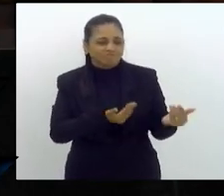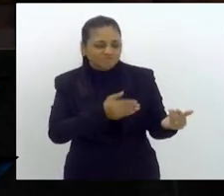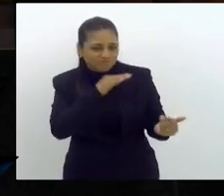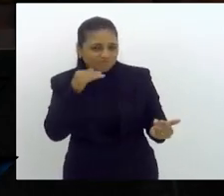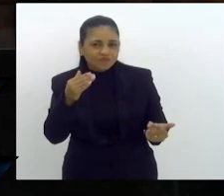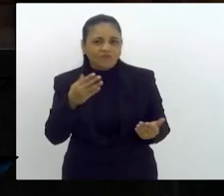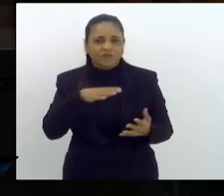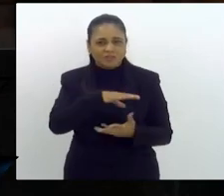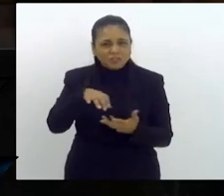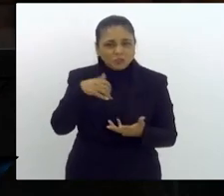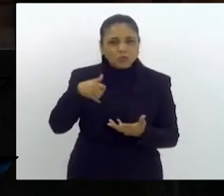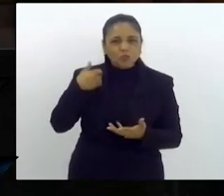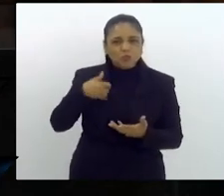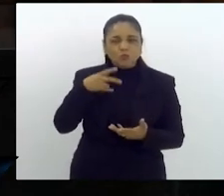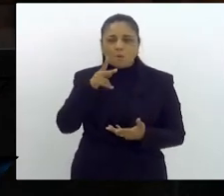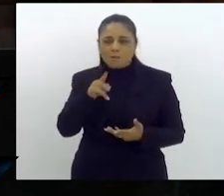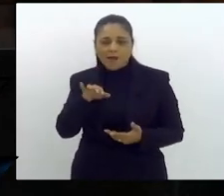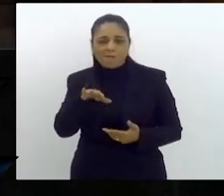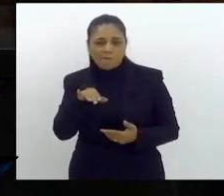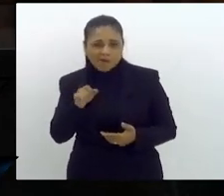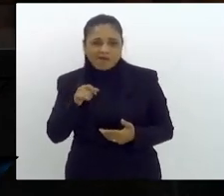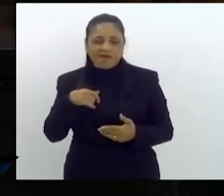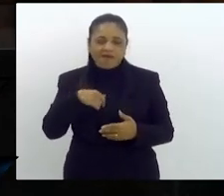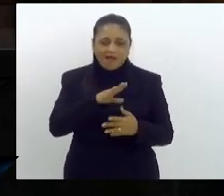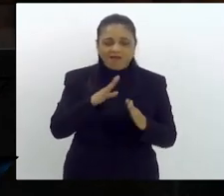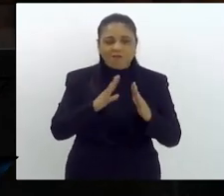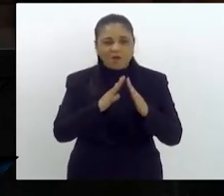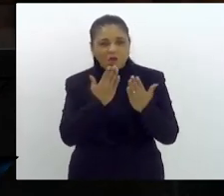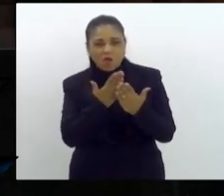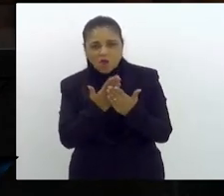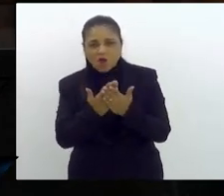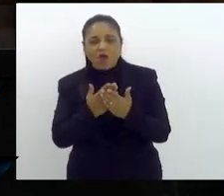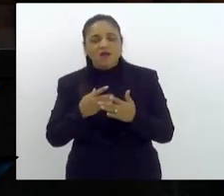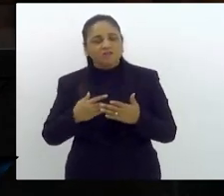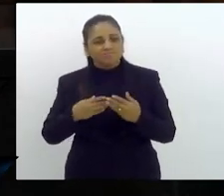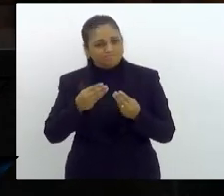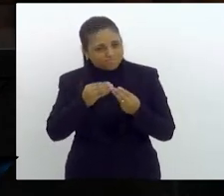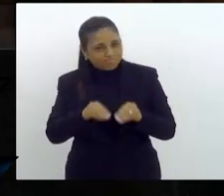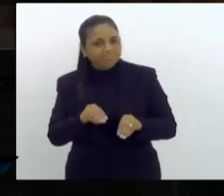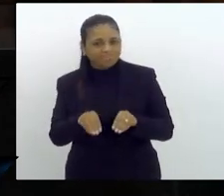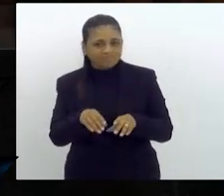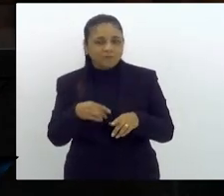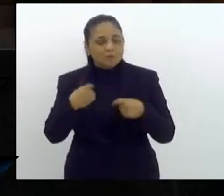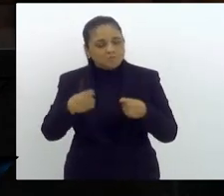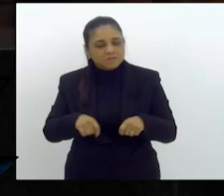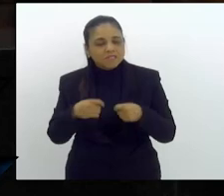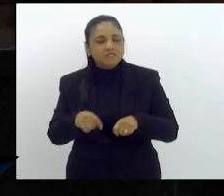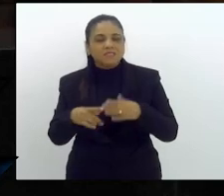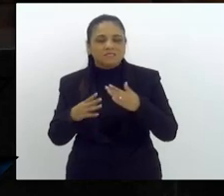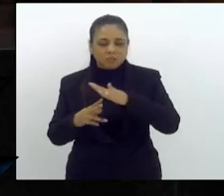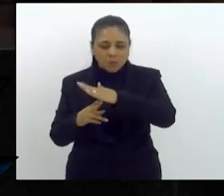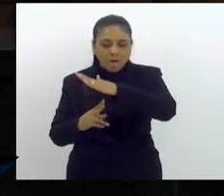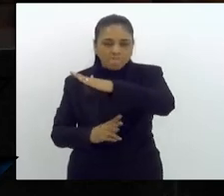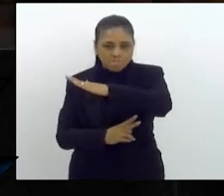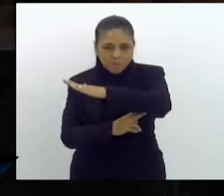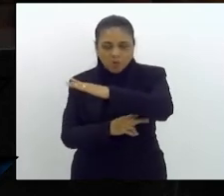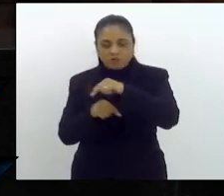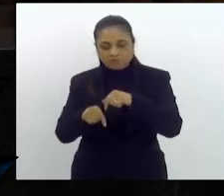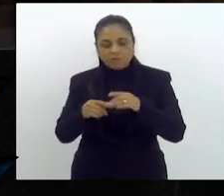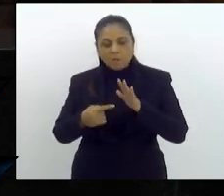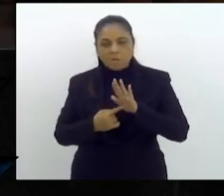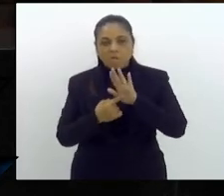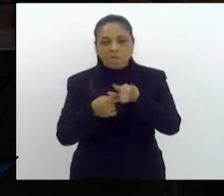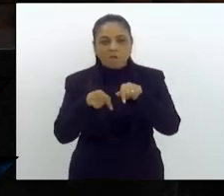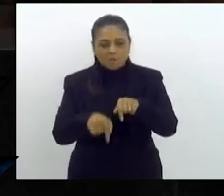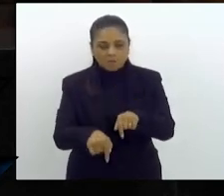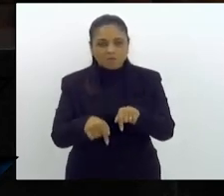as mães e os pais levam seus filhos para a escola e tudo mais então a gente vai apresentar nessa casa uma indicação para poder resolver a